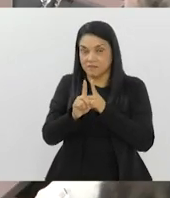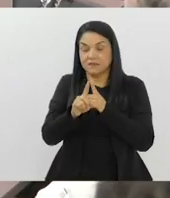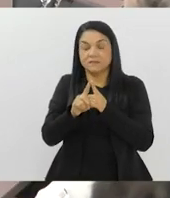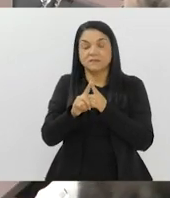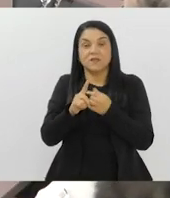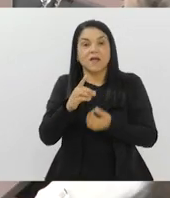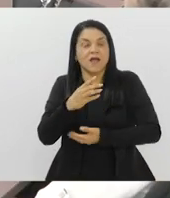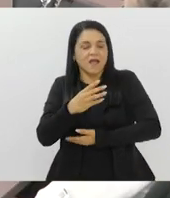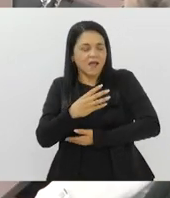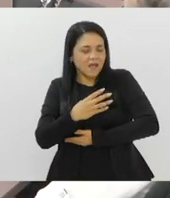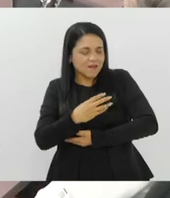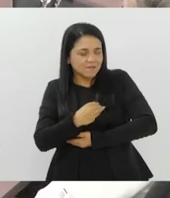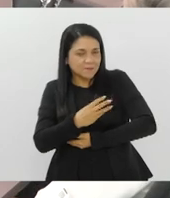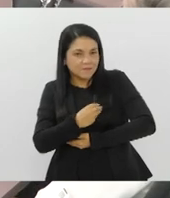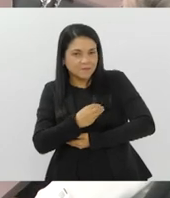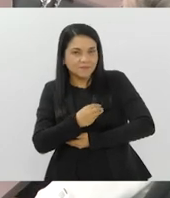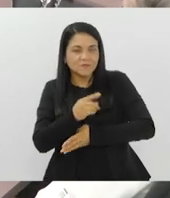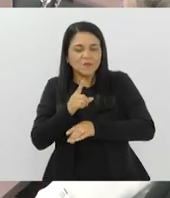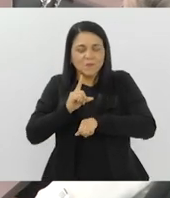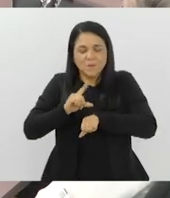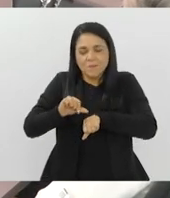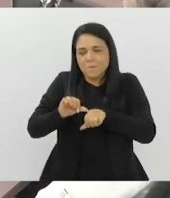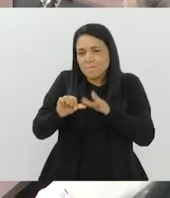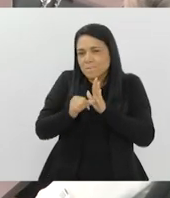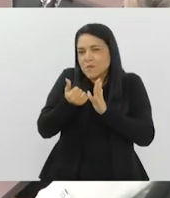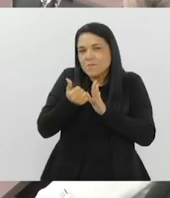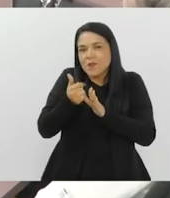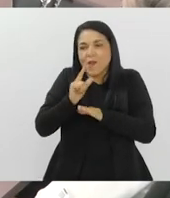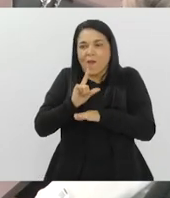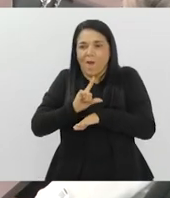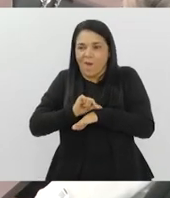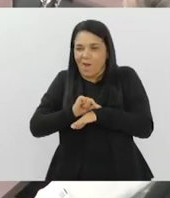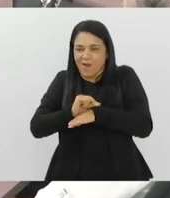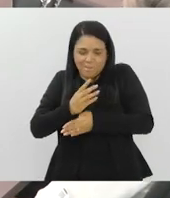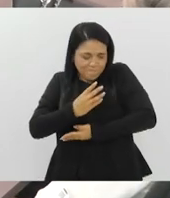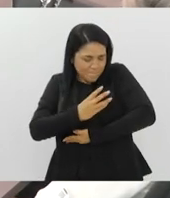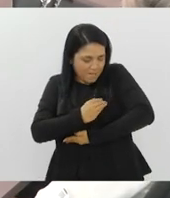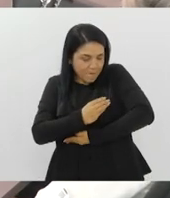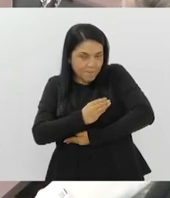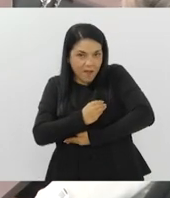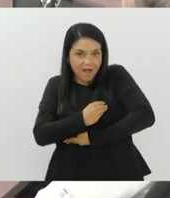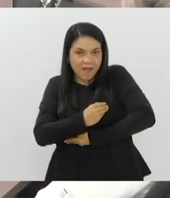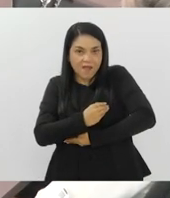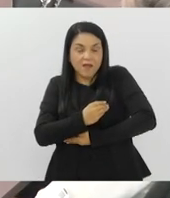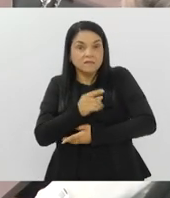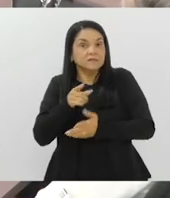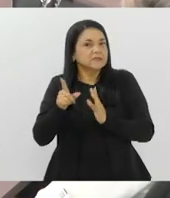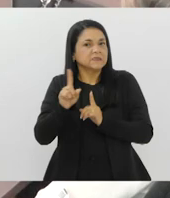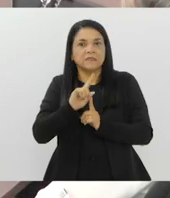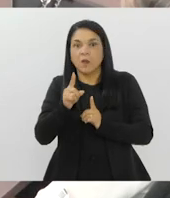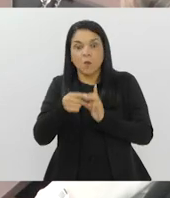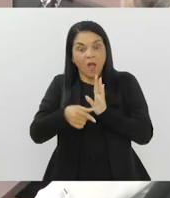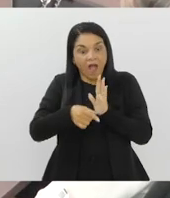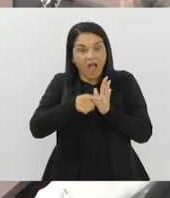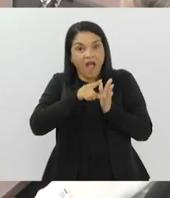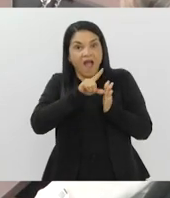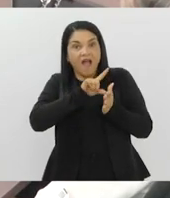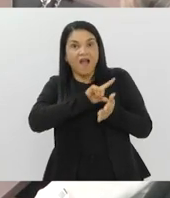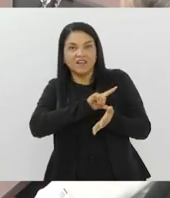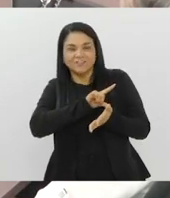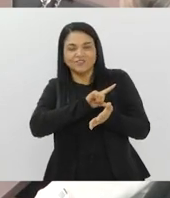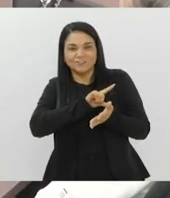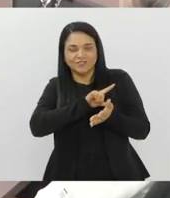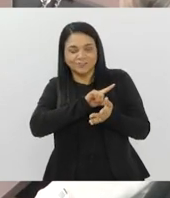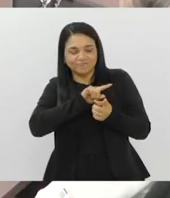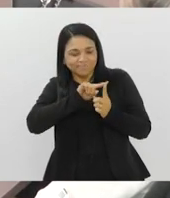de parto, a primeira hora, a hora dourada. Não, a amamentação começa quando essa mulher inicia